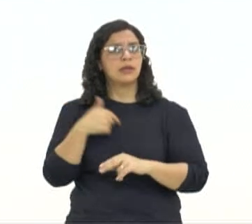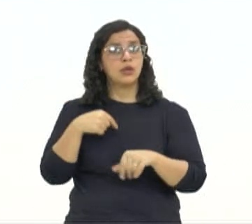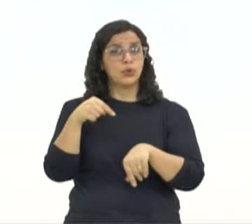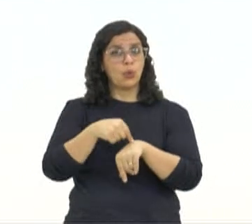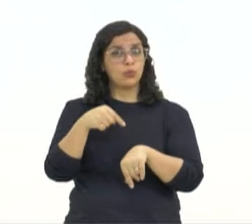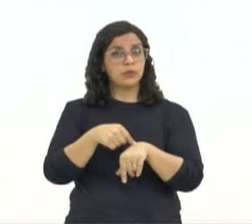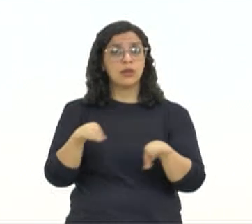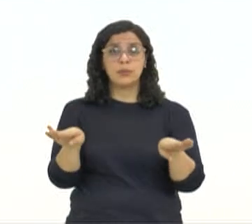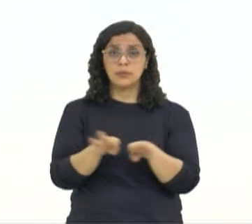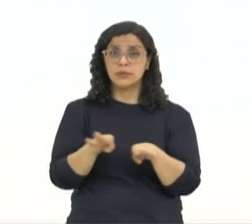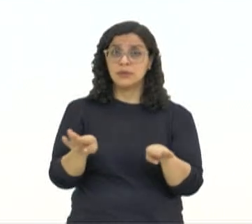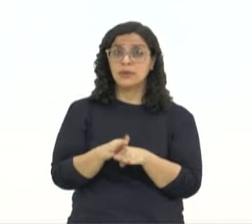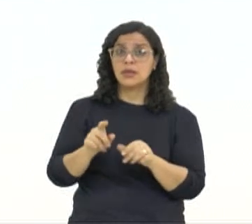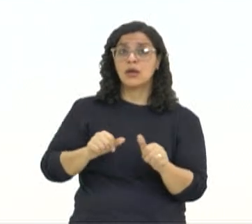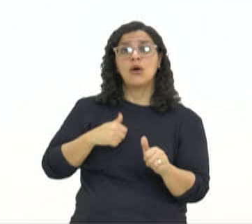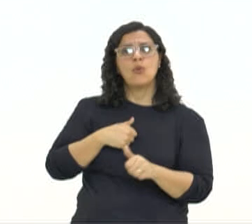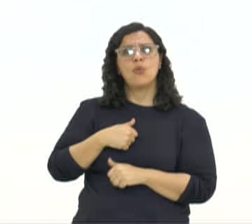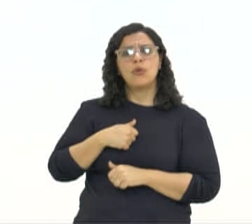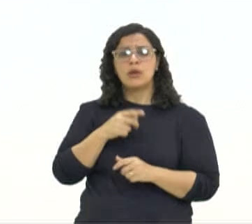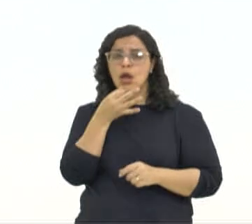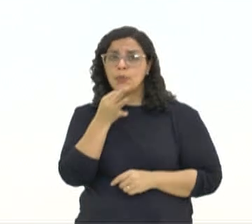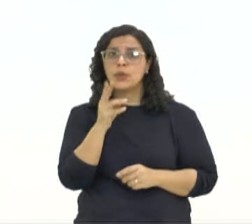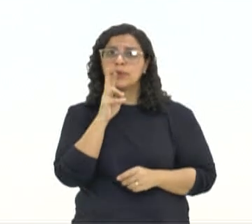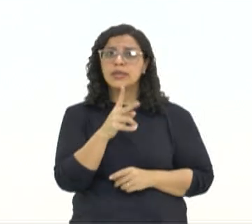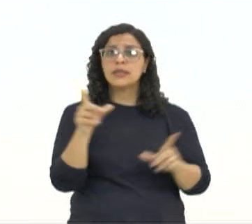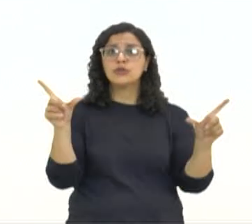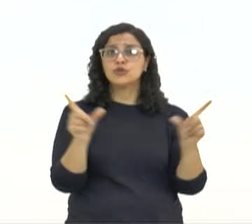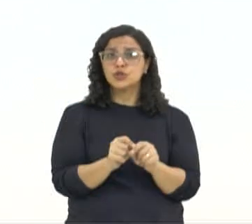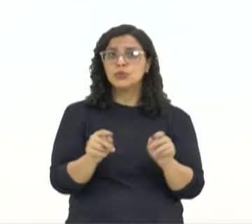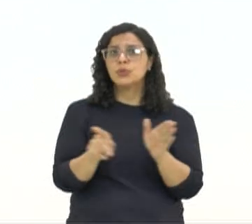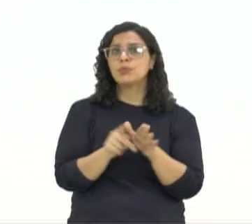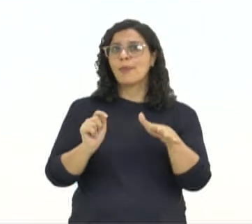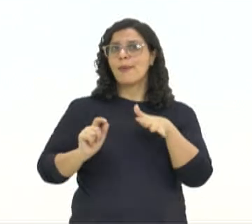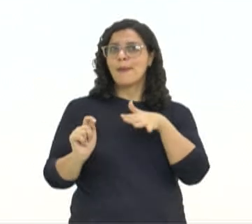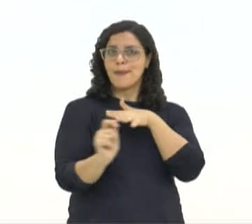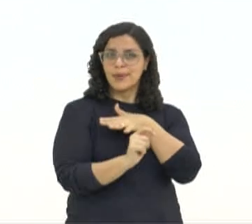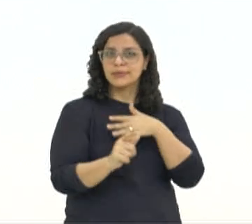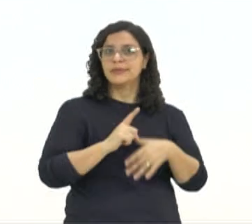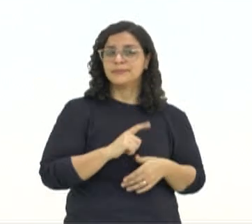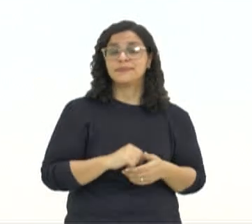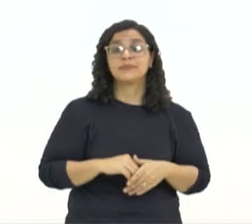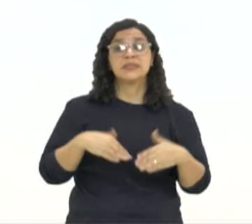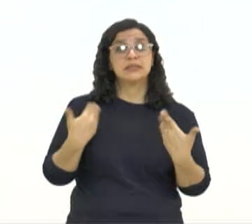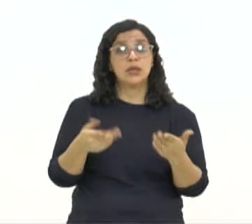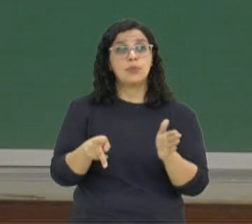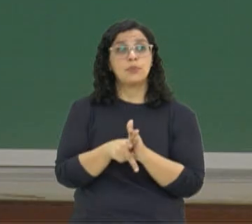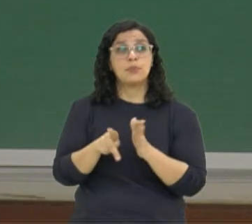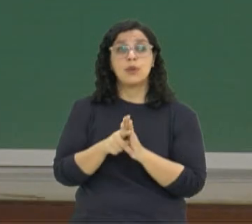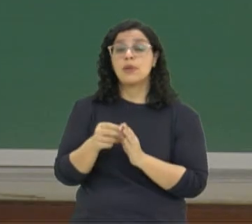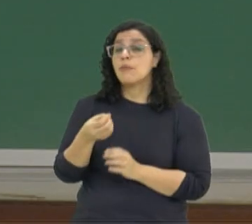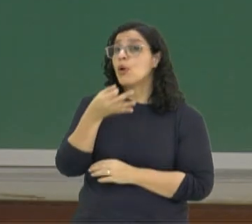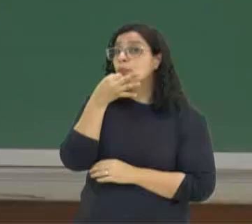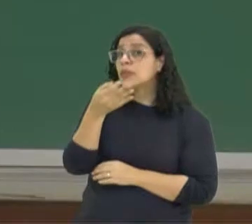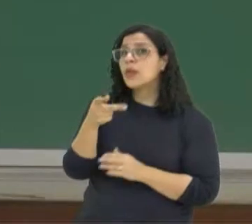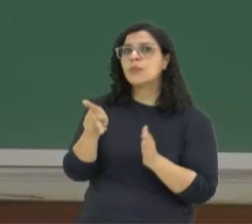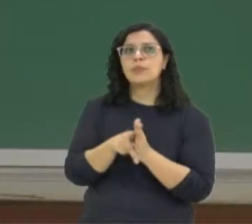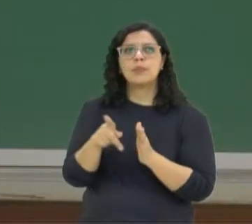tempo e la mirada crítica, elas diminuam. Então, isso é um comentário, né,